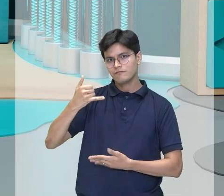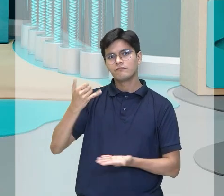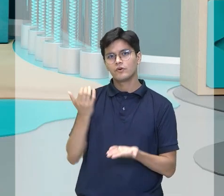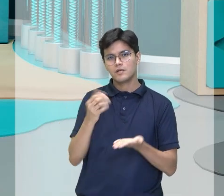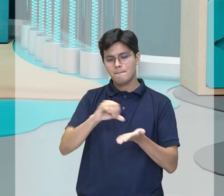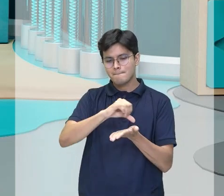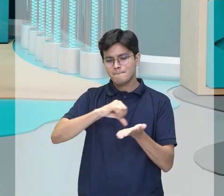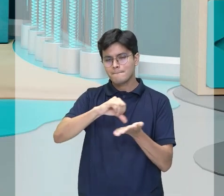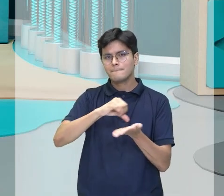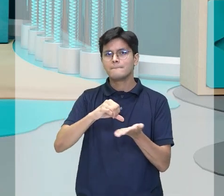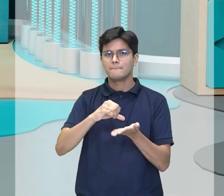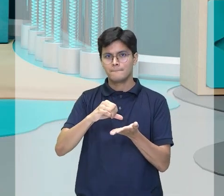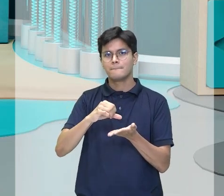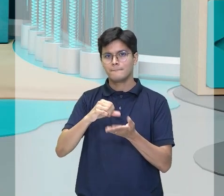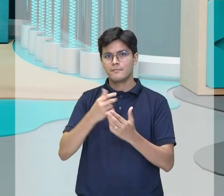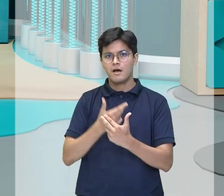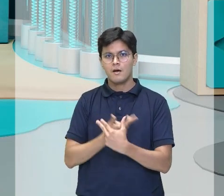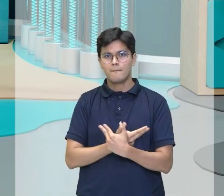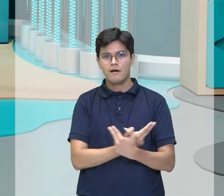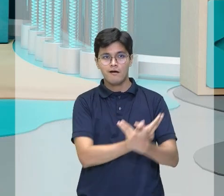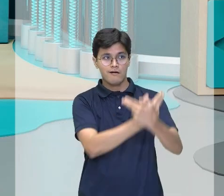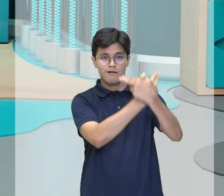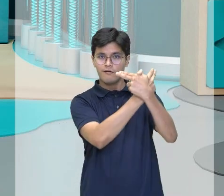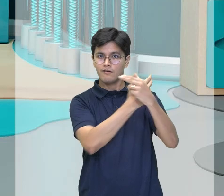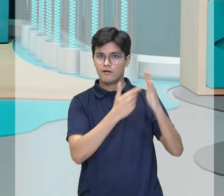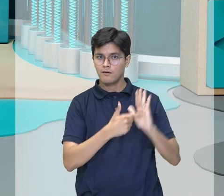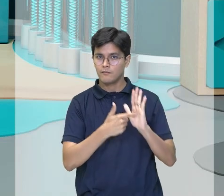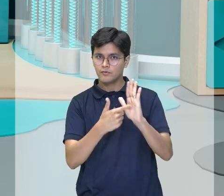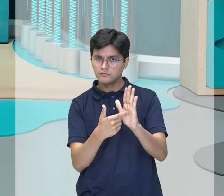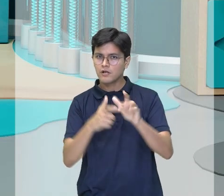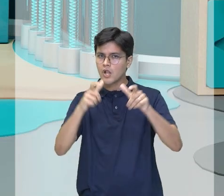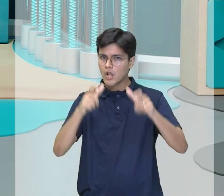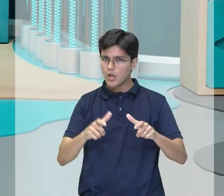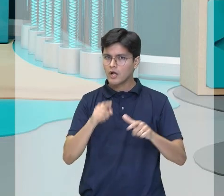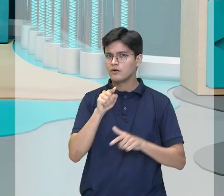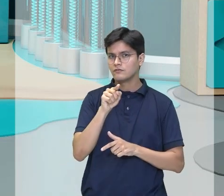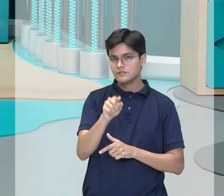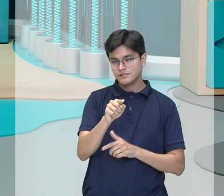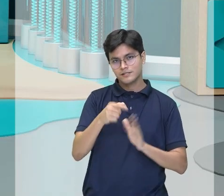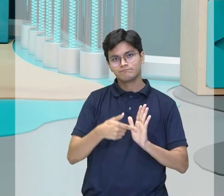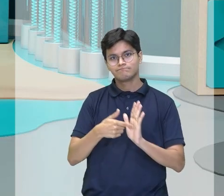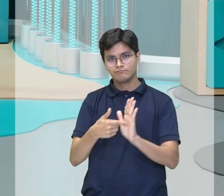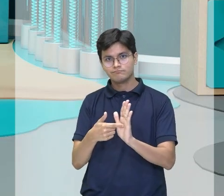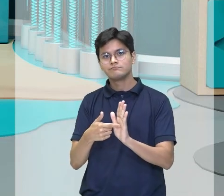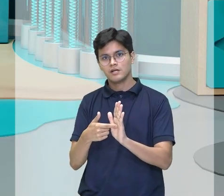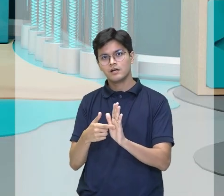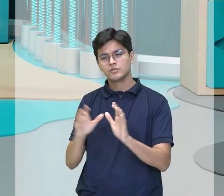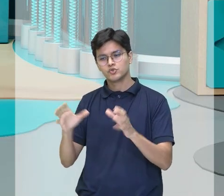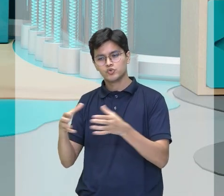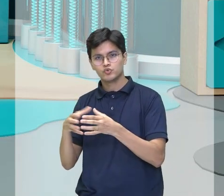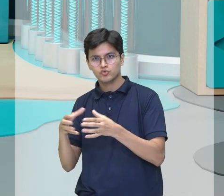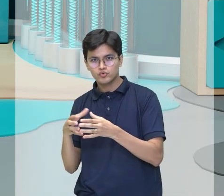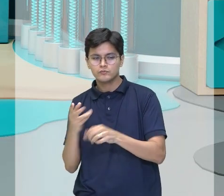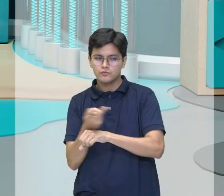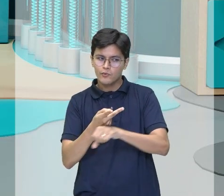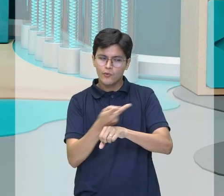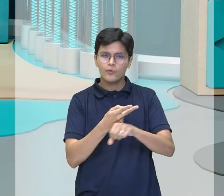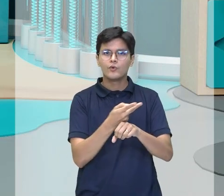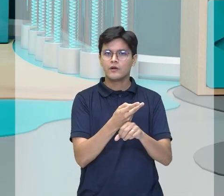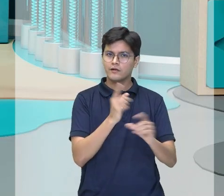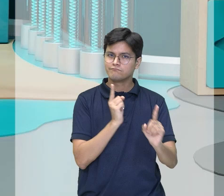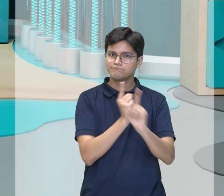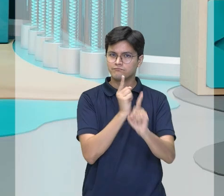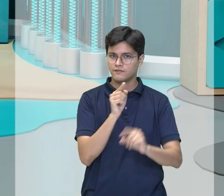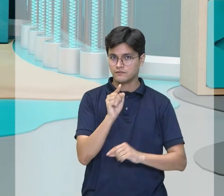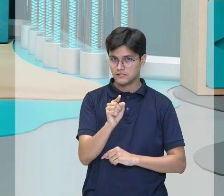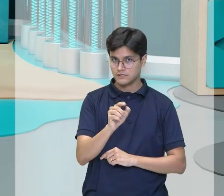satélite, e indicar esta posição para as autoridades, né, necessárias para poder resgatar. Então, por exemplo,